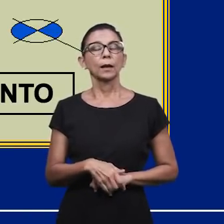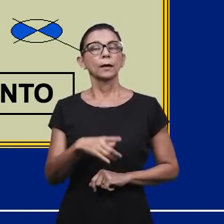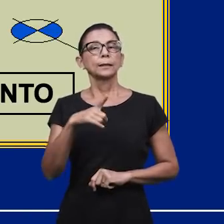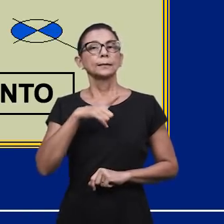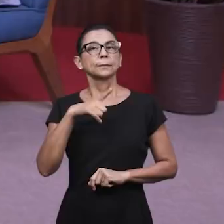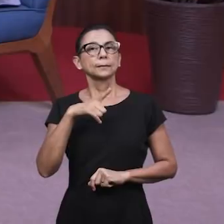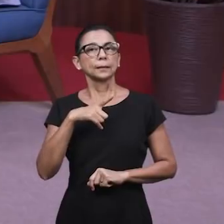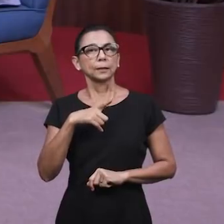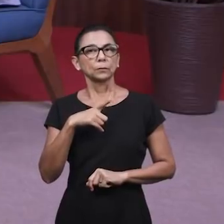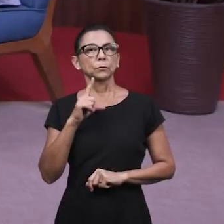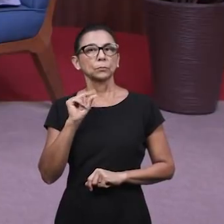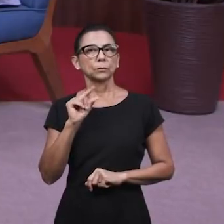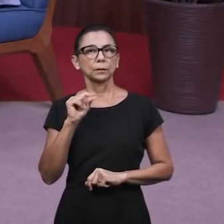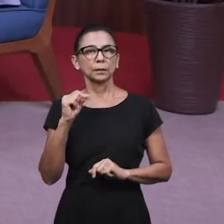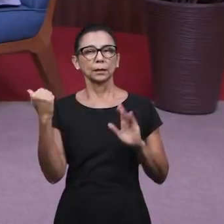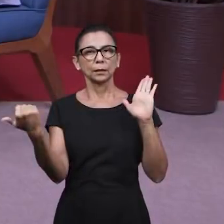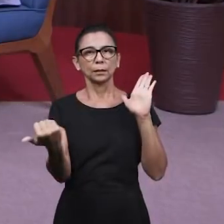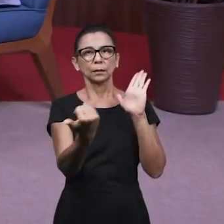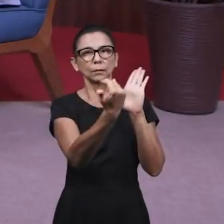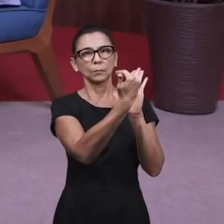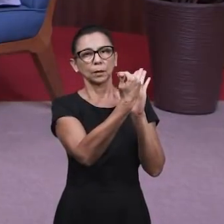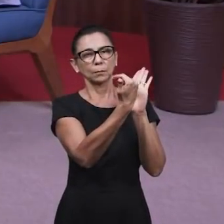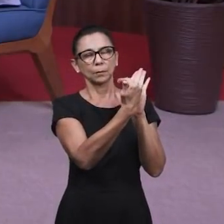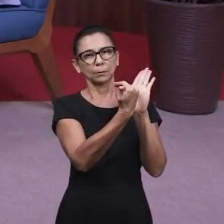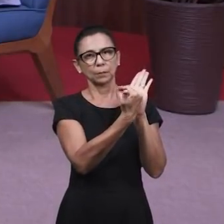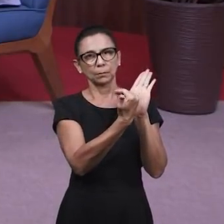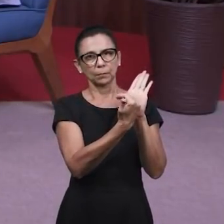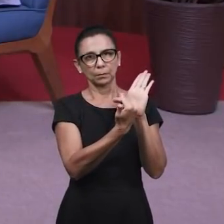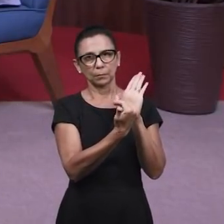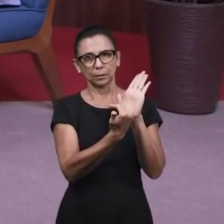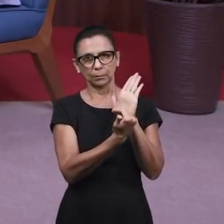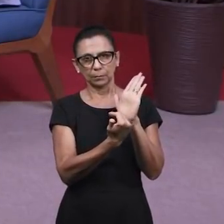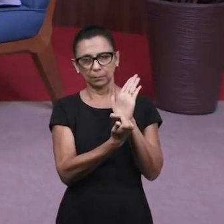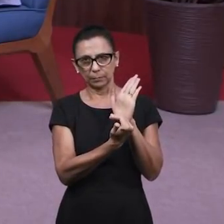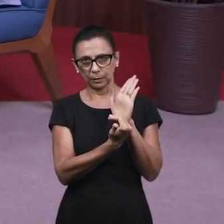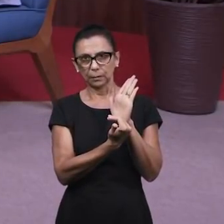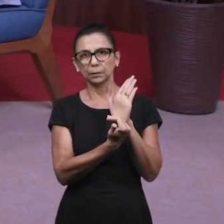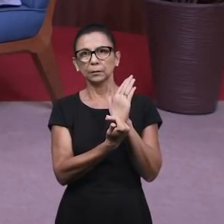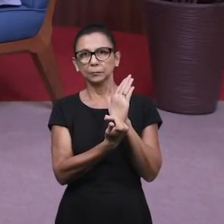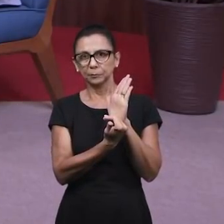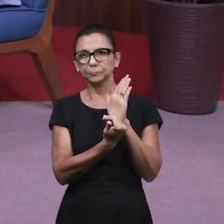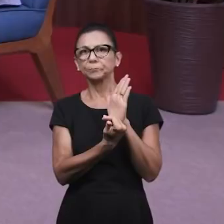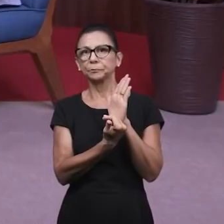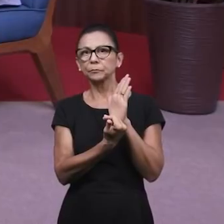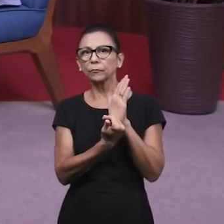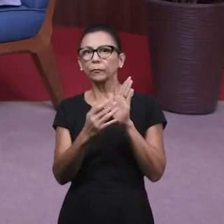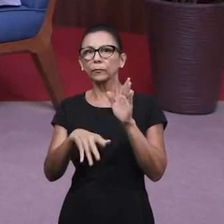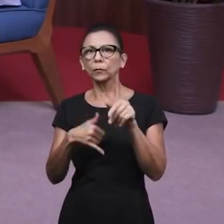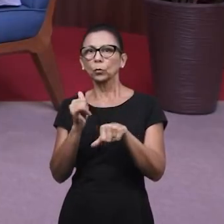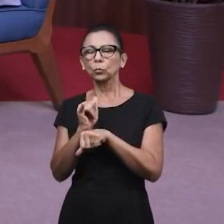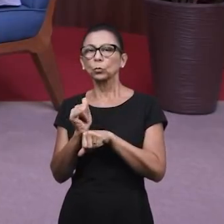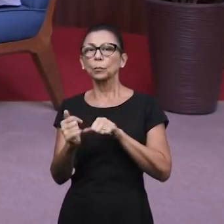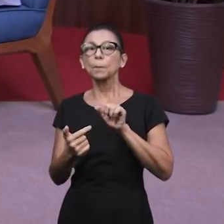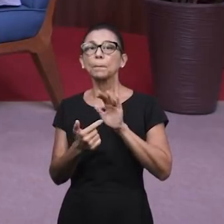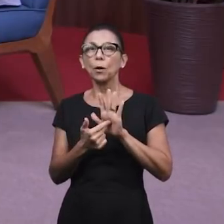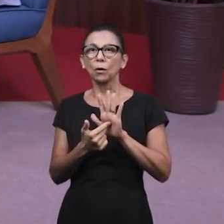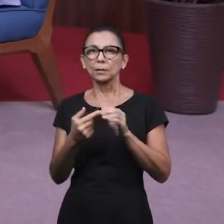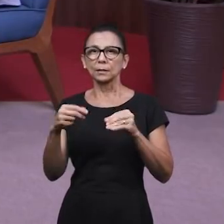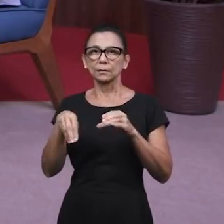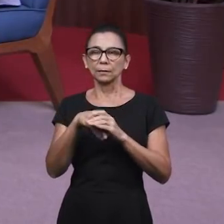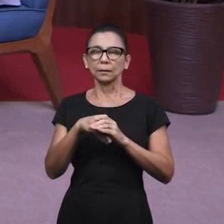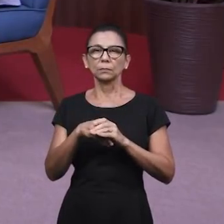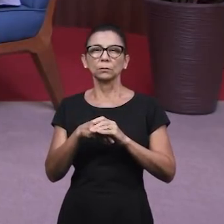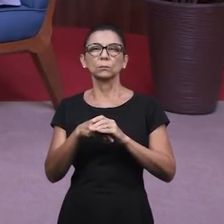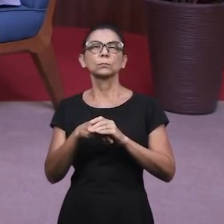sequência de edições do Lições do Manaim dentro do programa, que estão no nosso canal no YouTube, onde o pastor Daniel e o